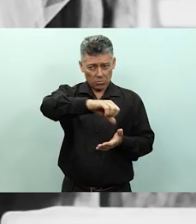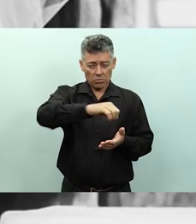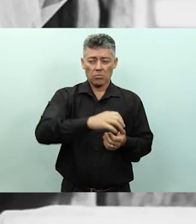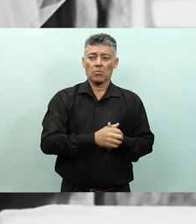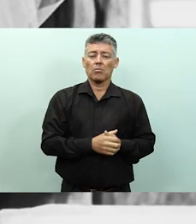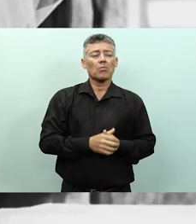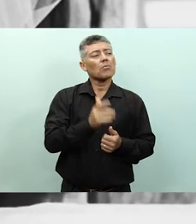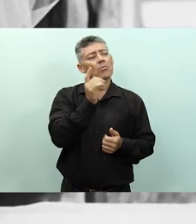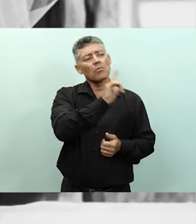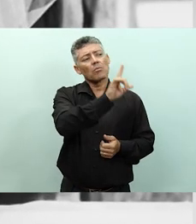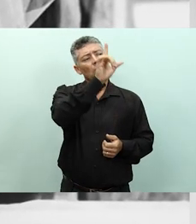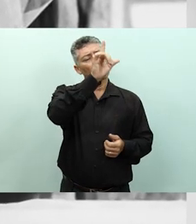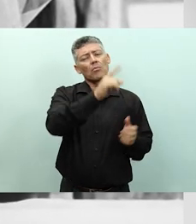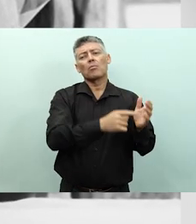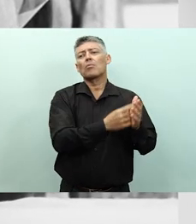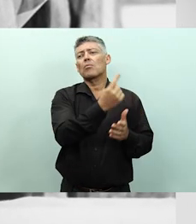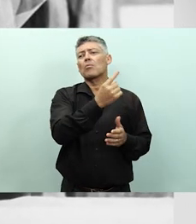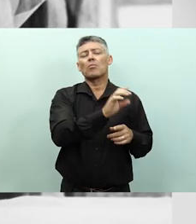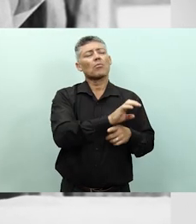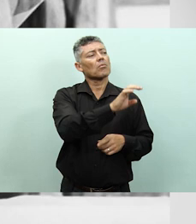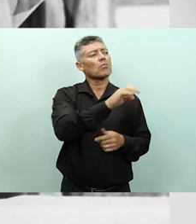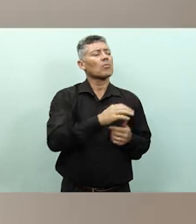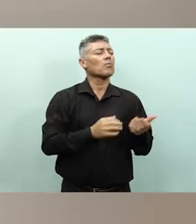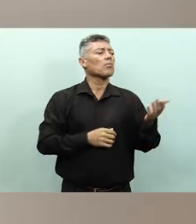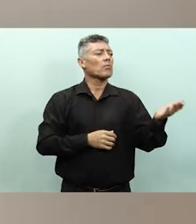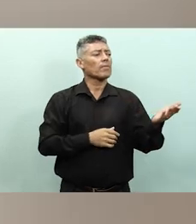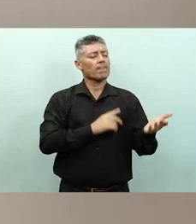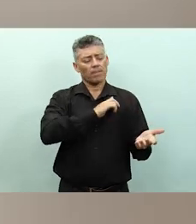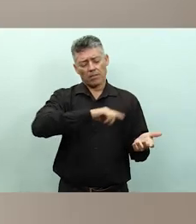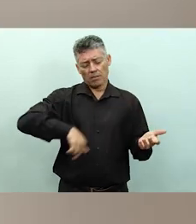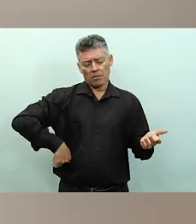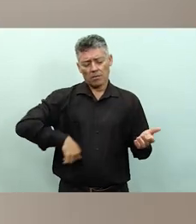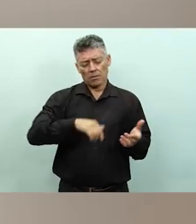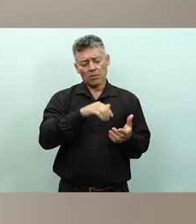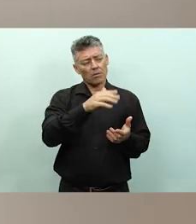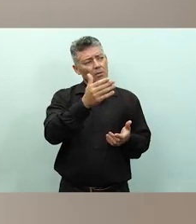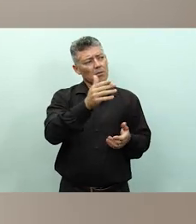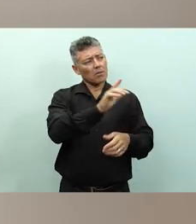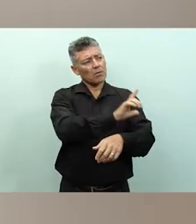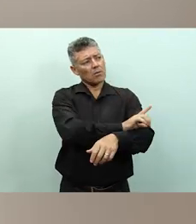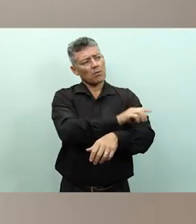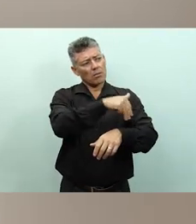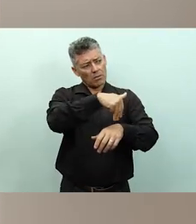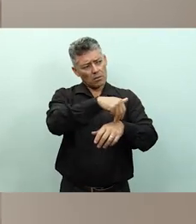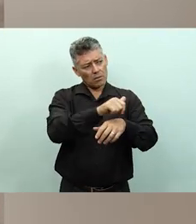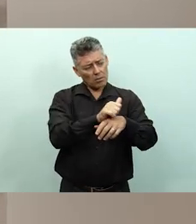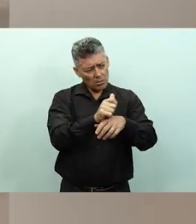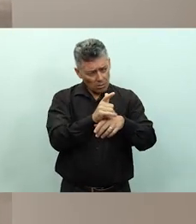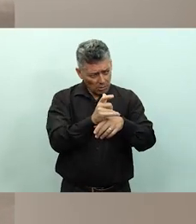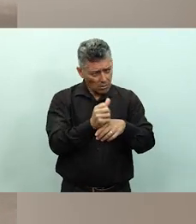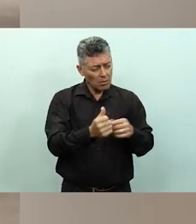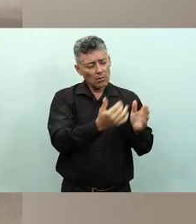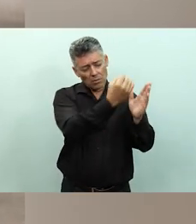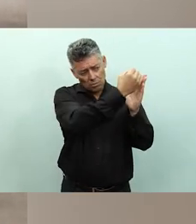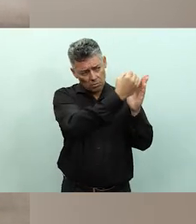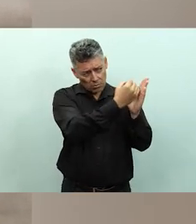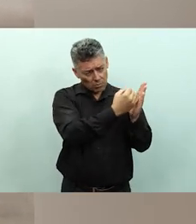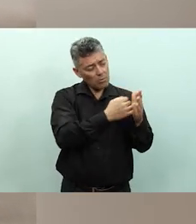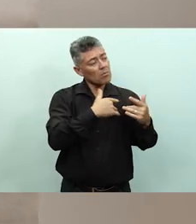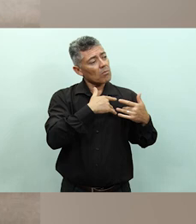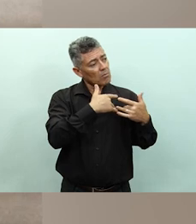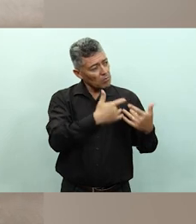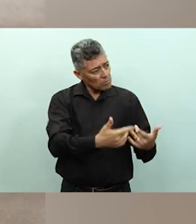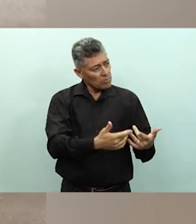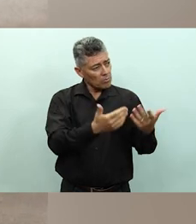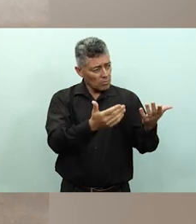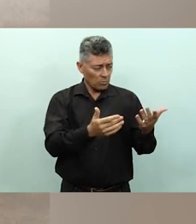quando se tornou primeira-dama do Estado. Durante o governo do marido Lavoisier Maia, coordenou o Programa Nacional do